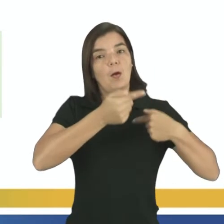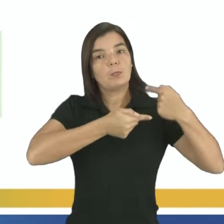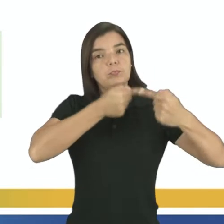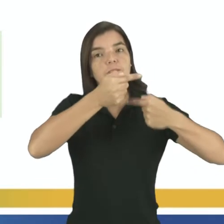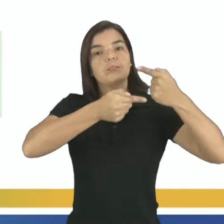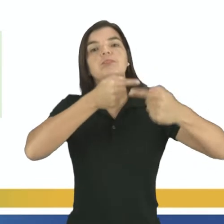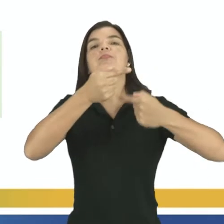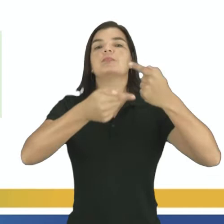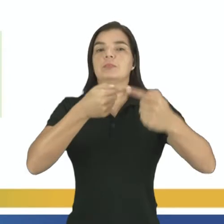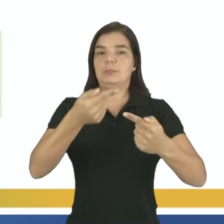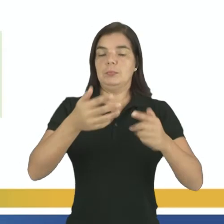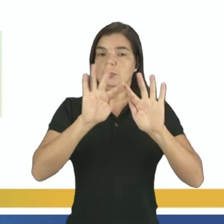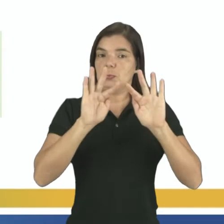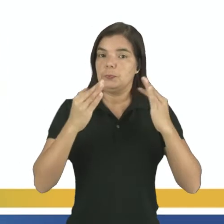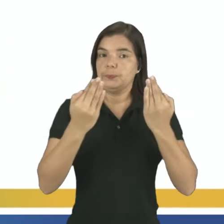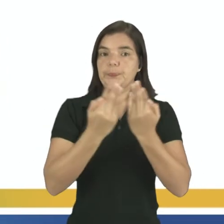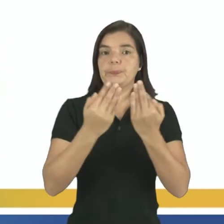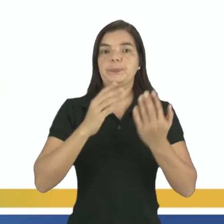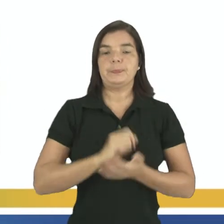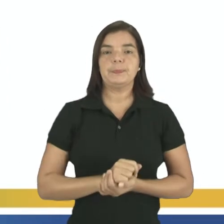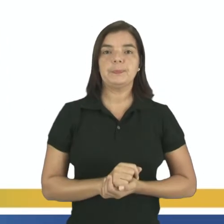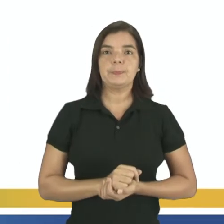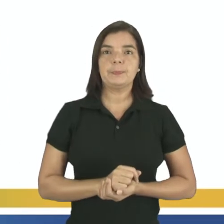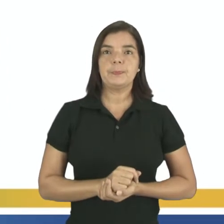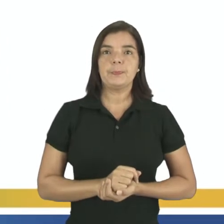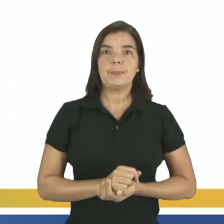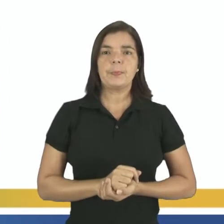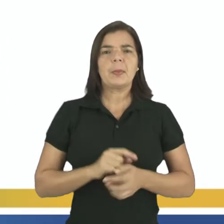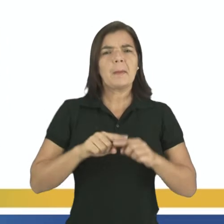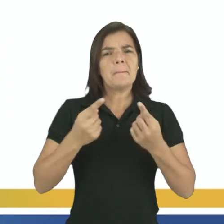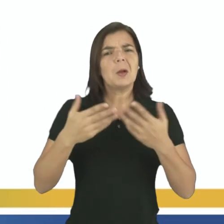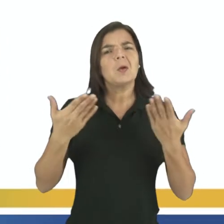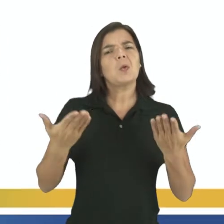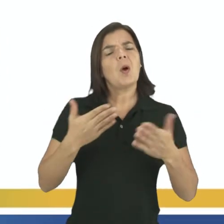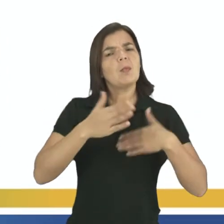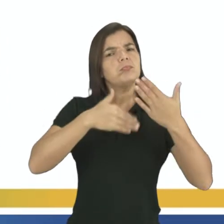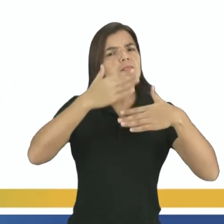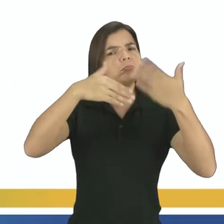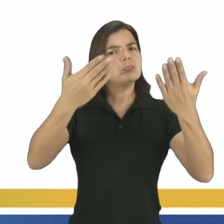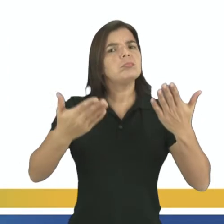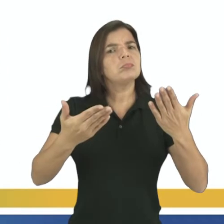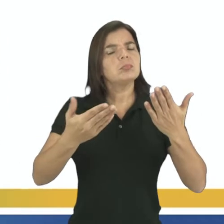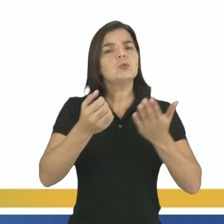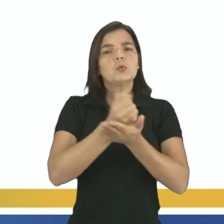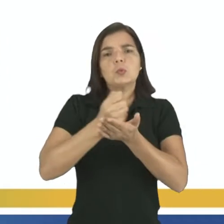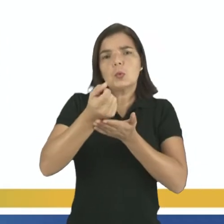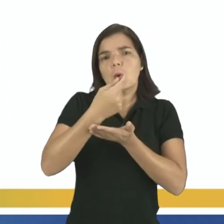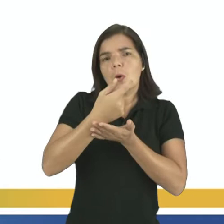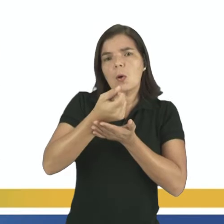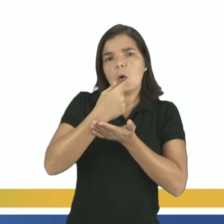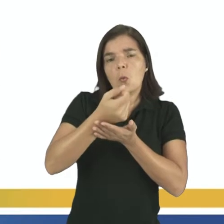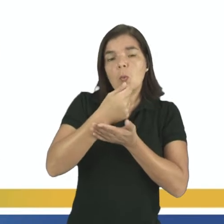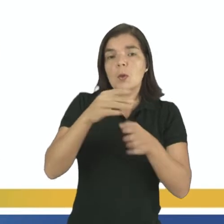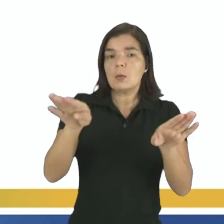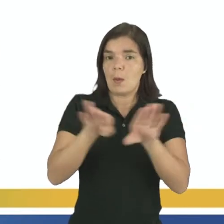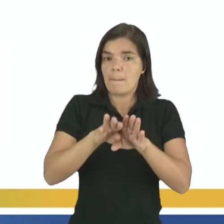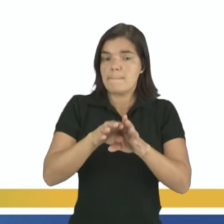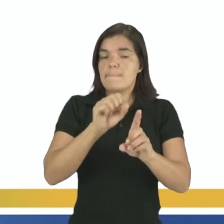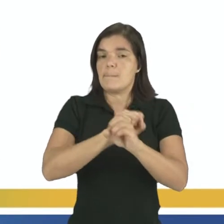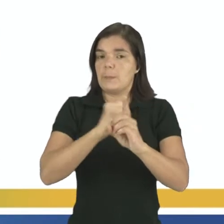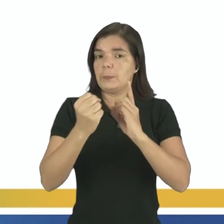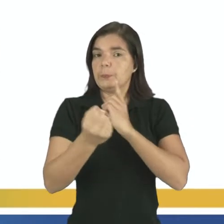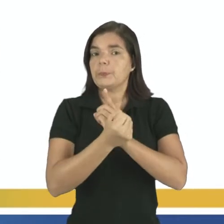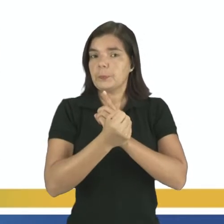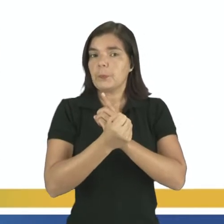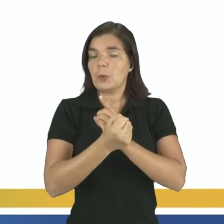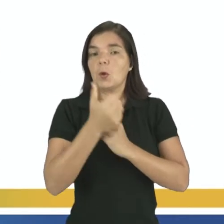e os descendentes daquela família, tá? Mas aí, com a evolução dos métodos contraceptivos e da própria sociedade,